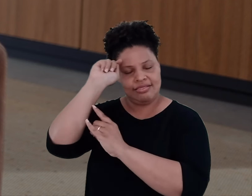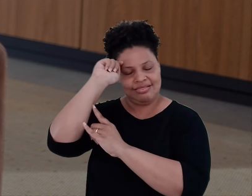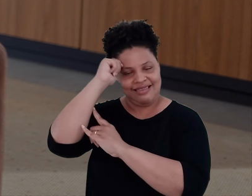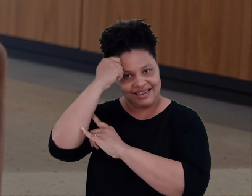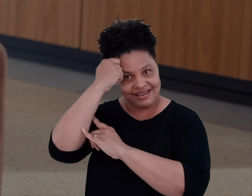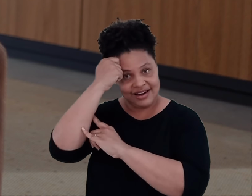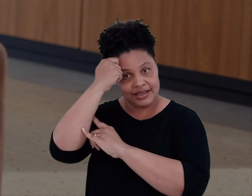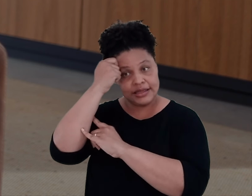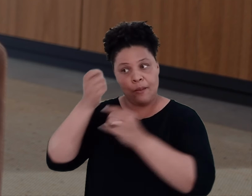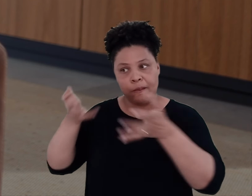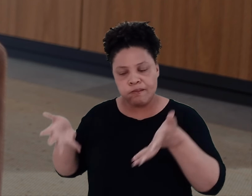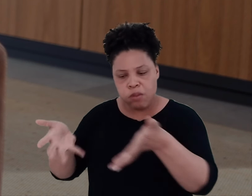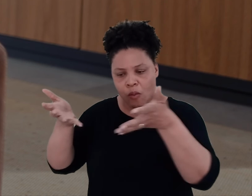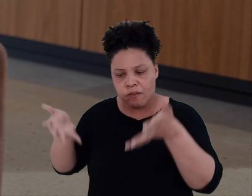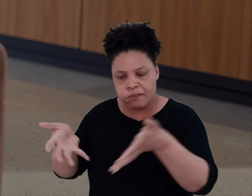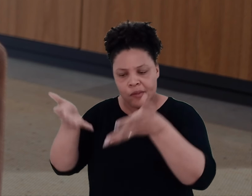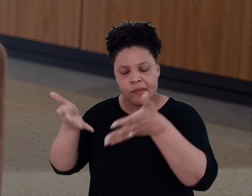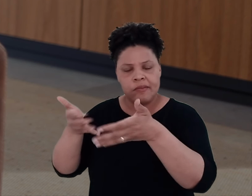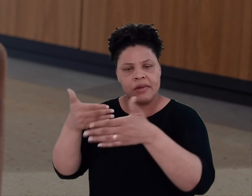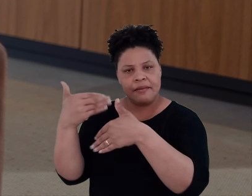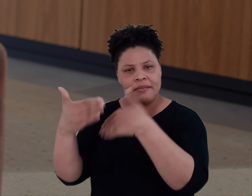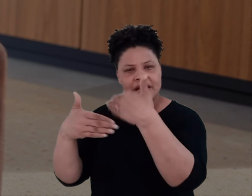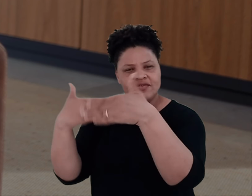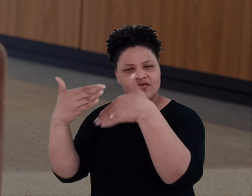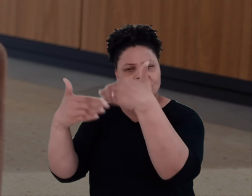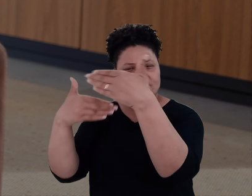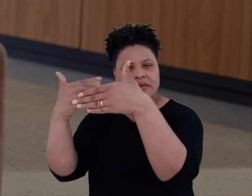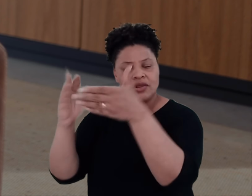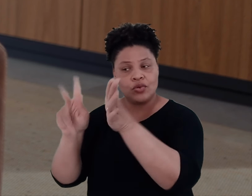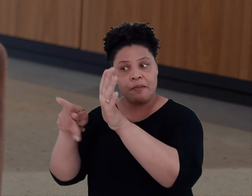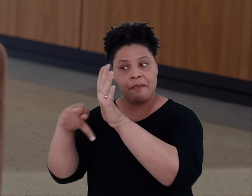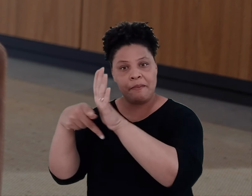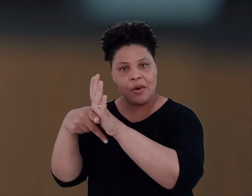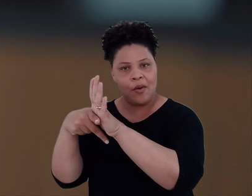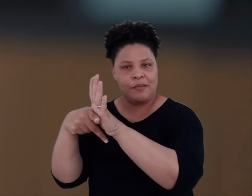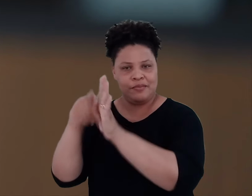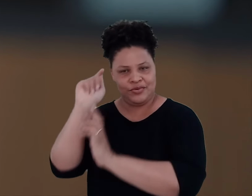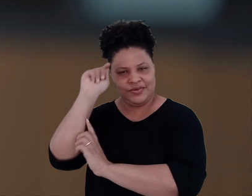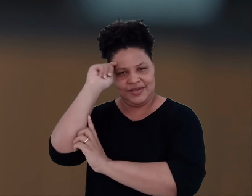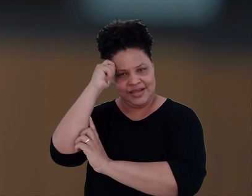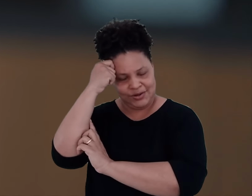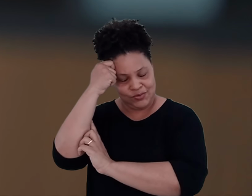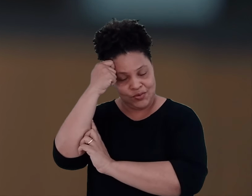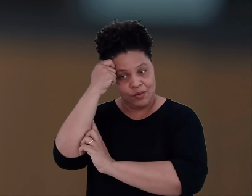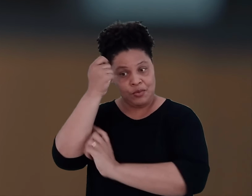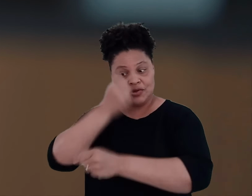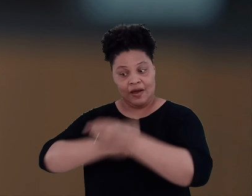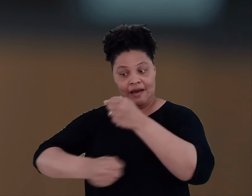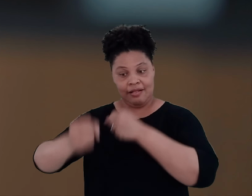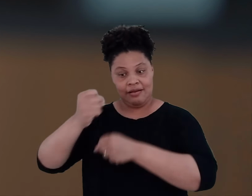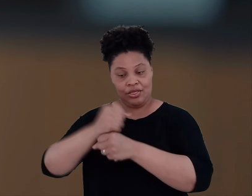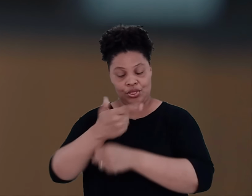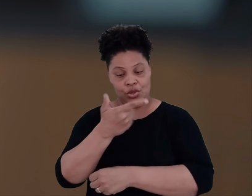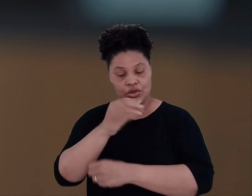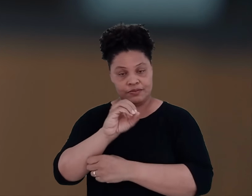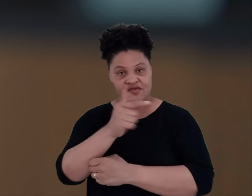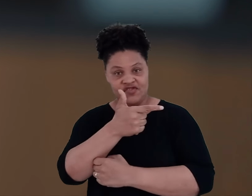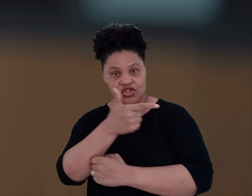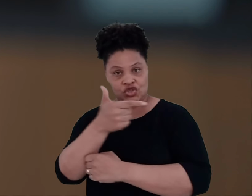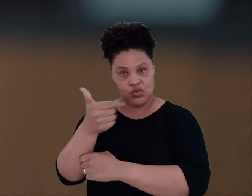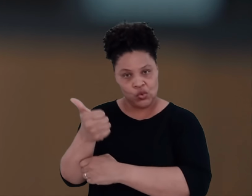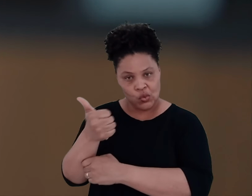como essas são fundamentais para o desenvolvimento do ecossistema de mídia negra. Em 2021, nos Estados Unidos, após o